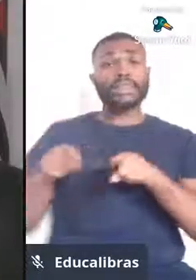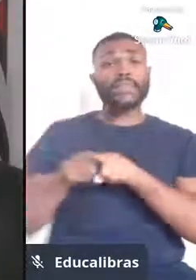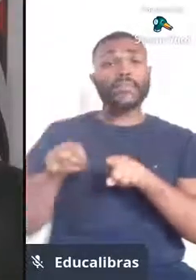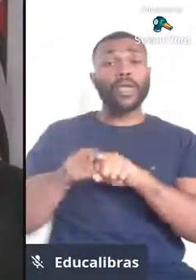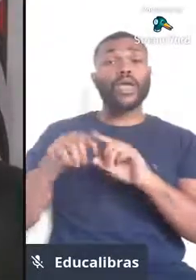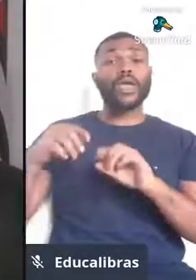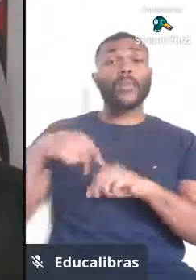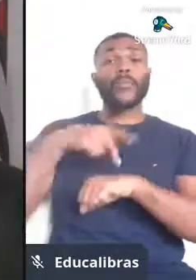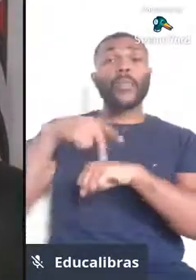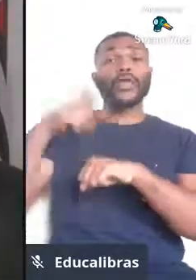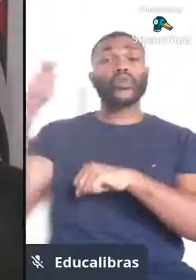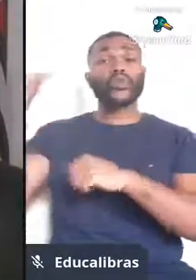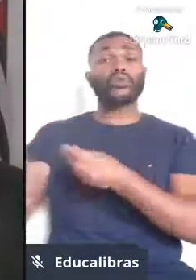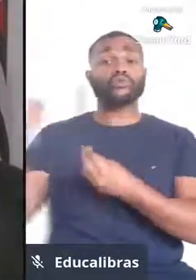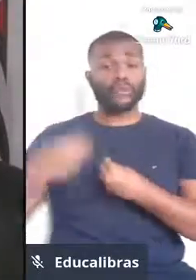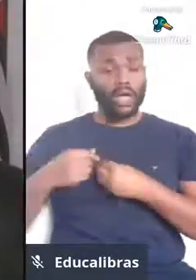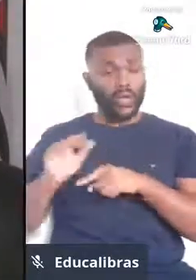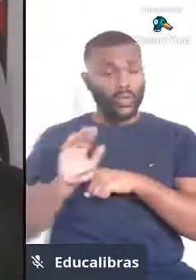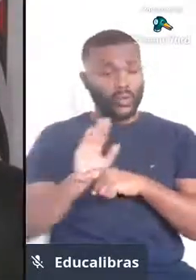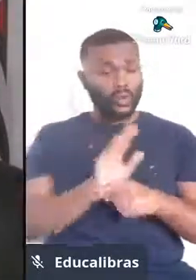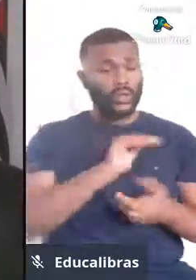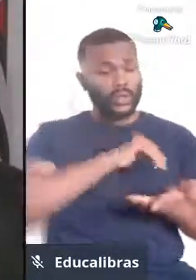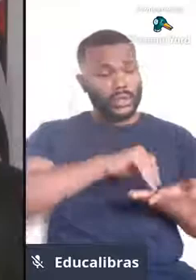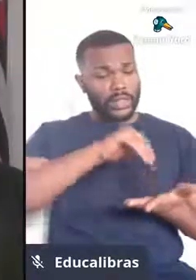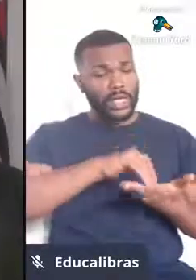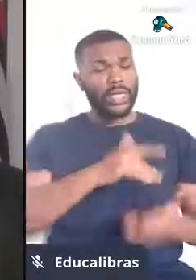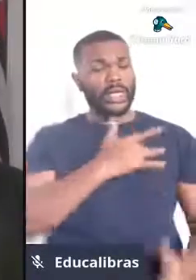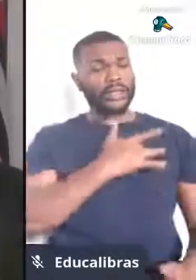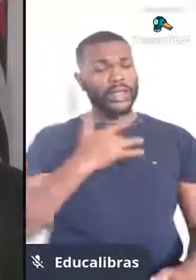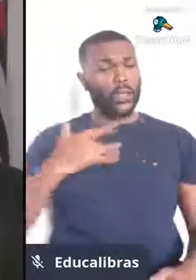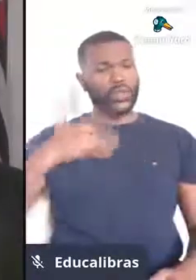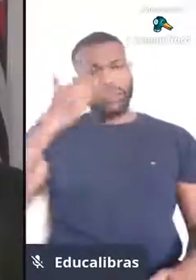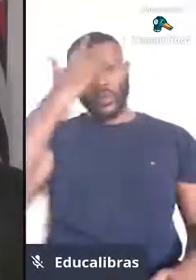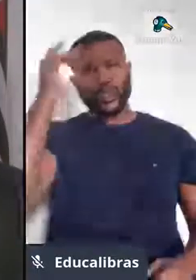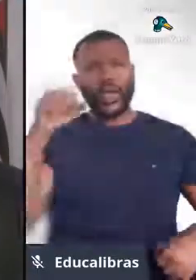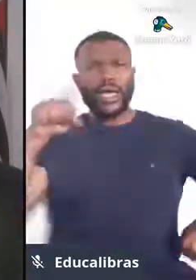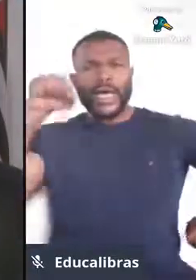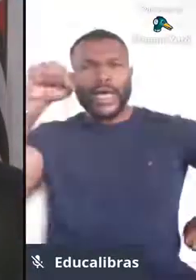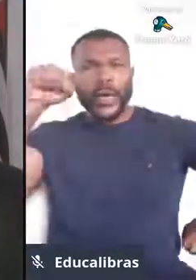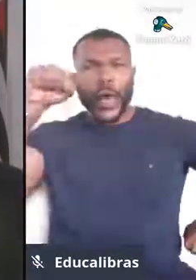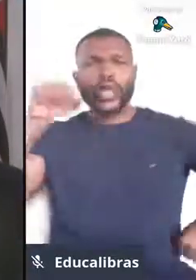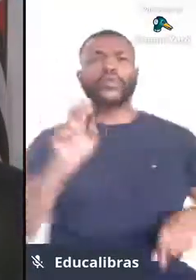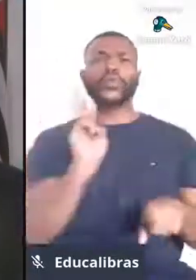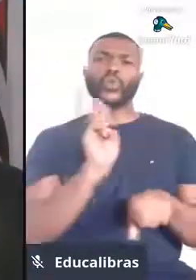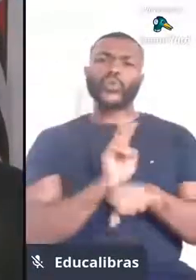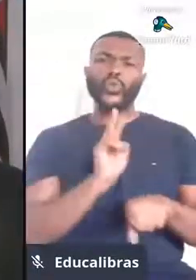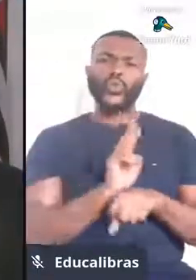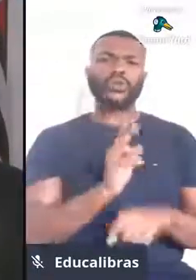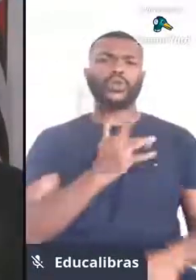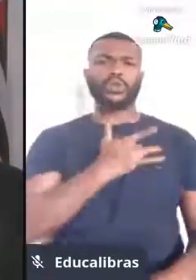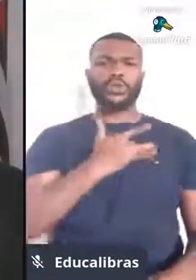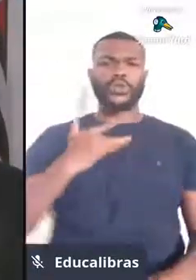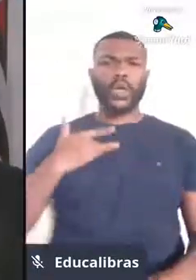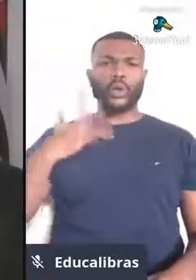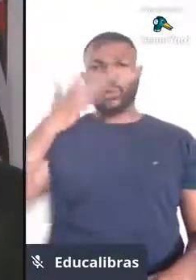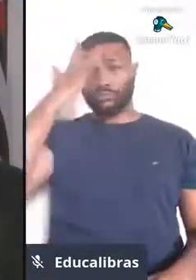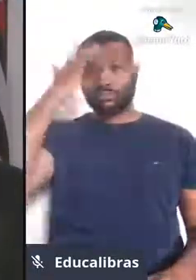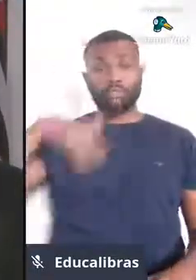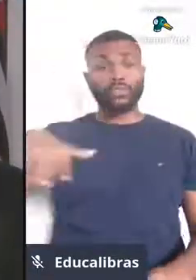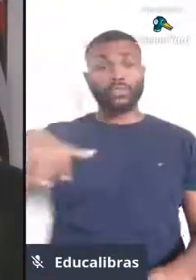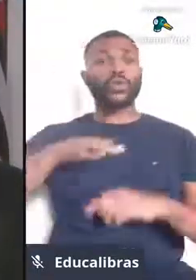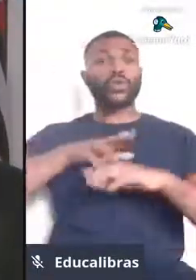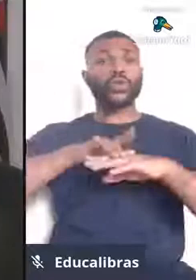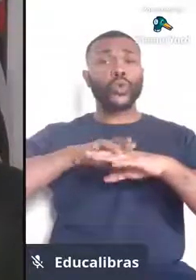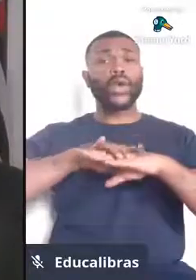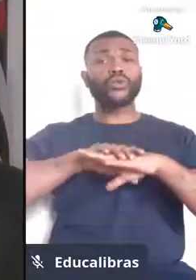Secretaria de Saúde e os heróis que estão aí à frente, né, cuidando da saúde dos nossos doentes no dia a dia. A